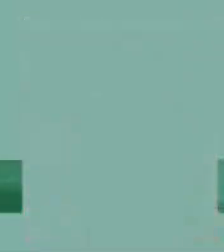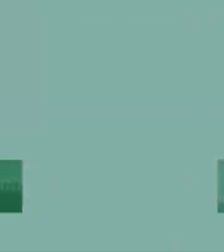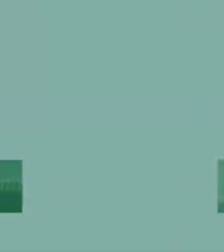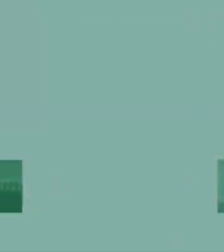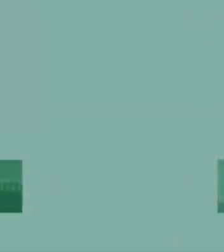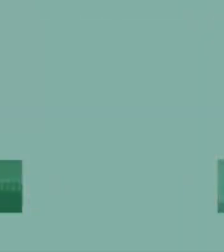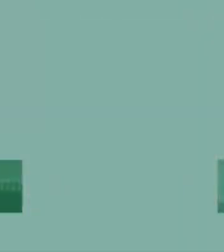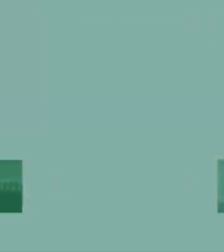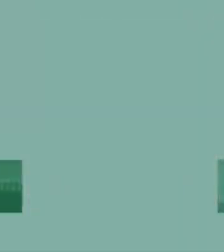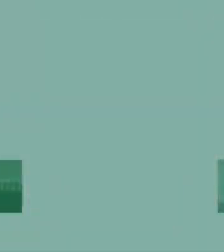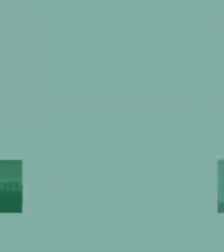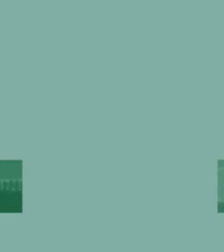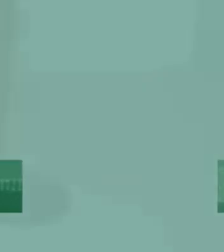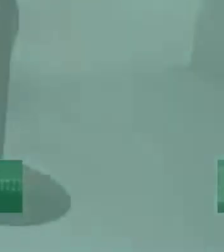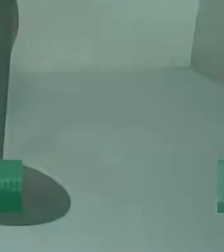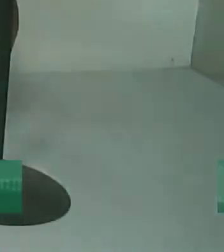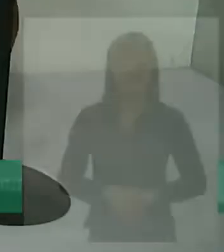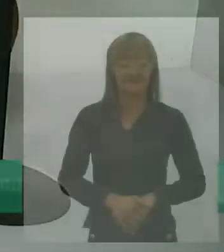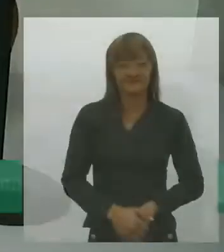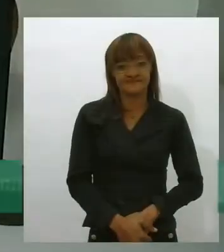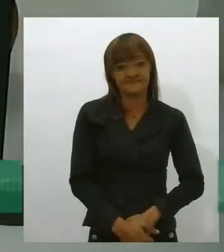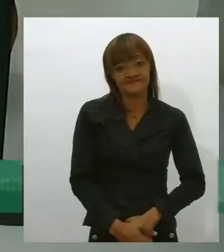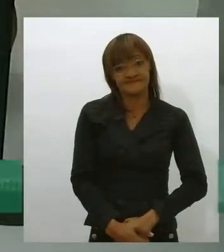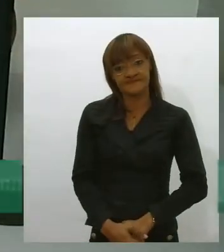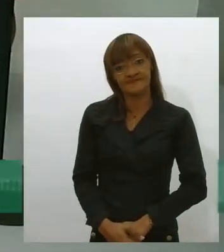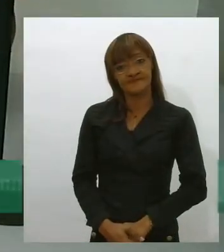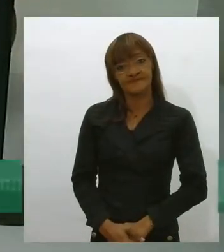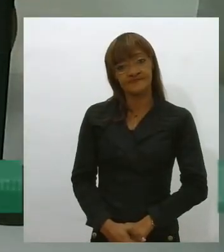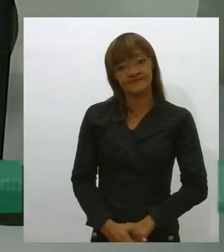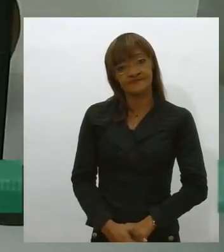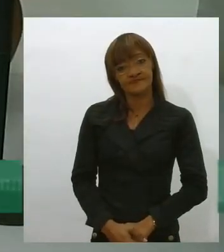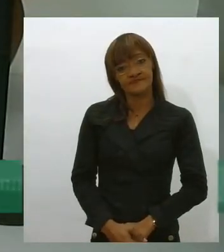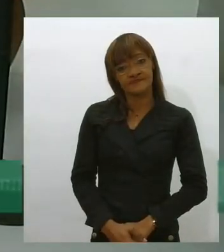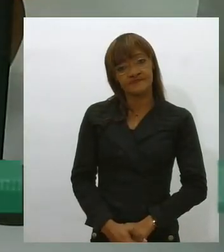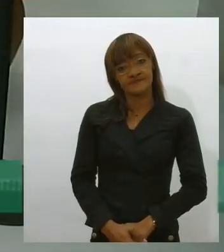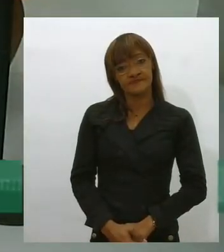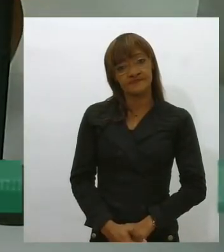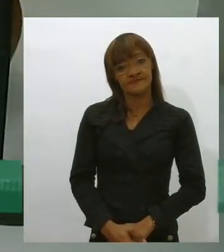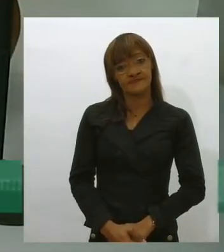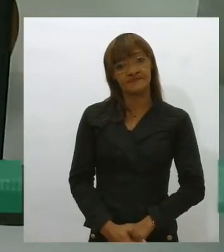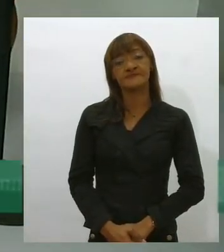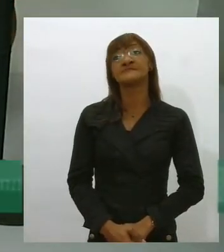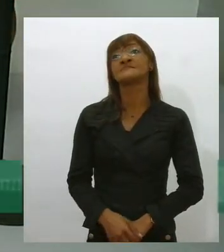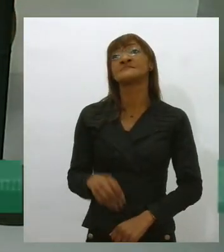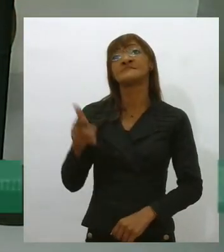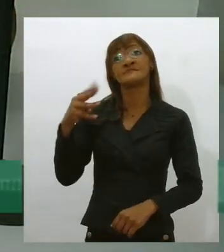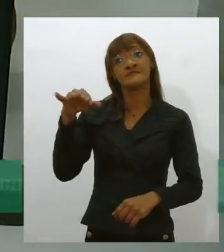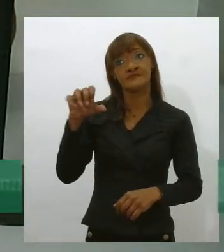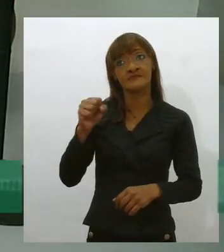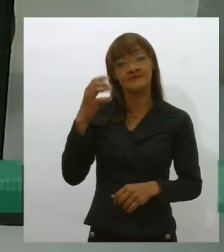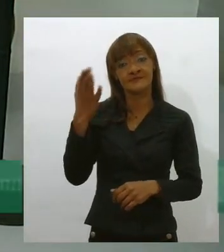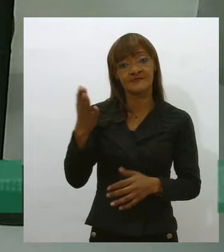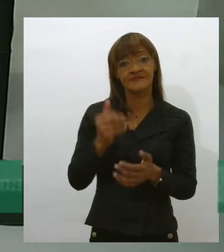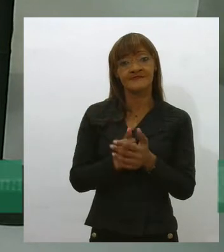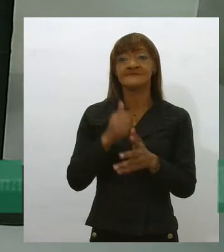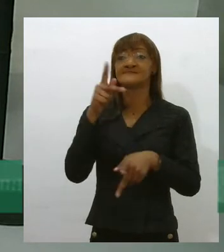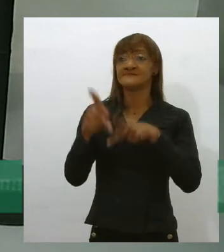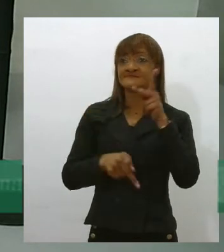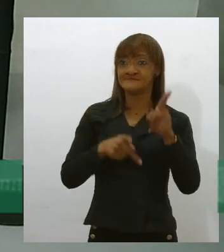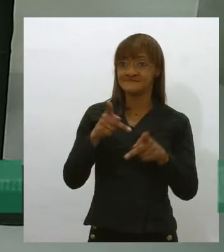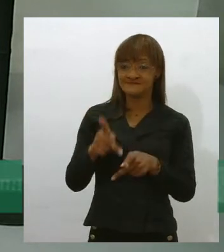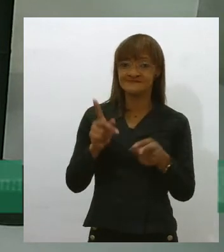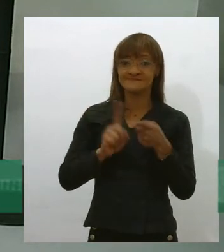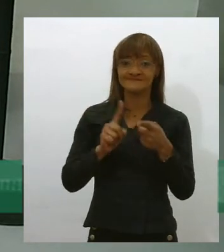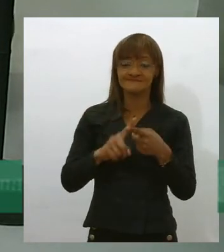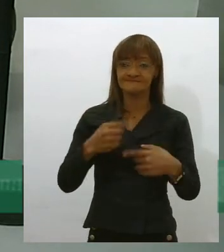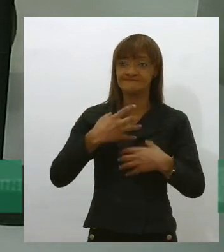não perder série A o Marcos falta aí a população brasileira se sentir dona